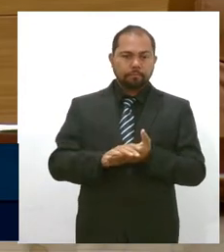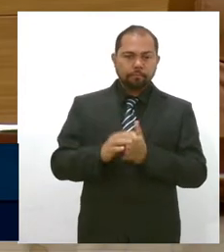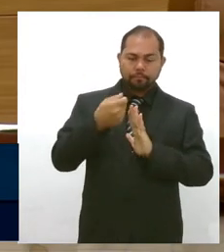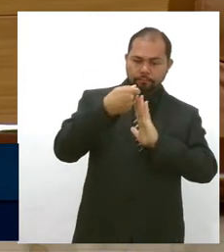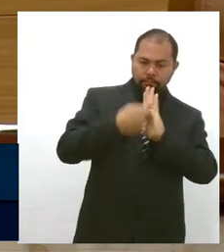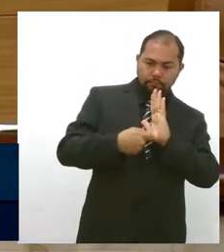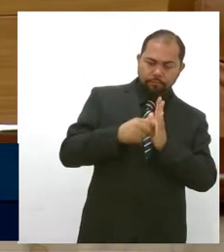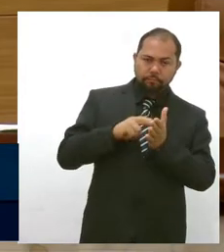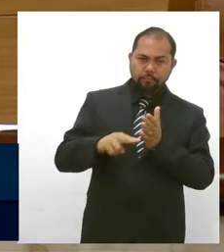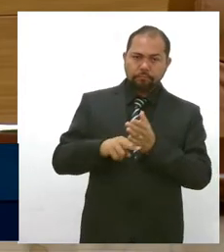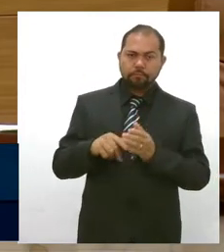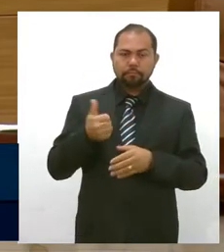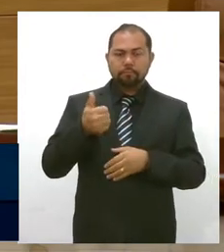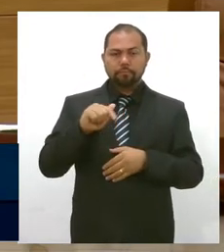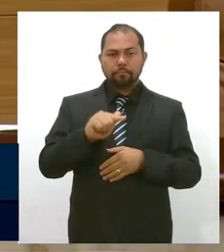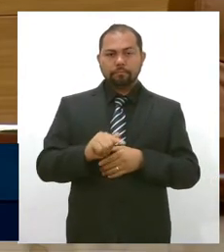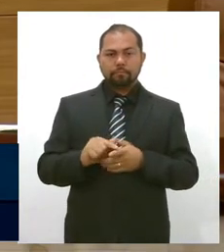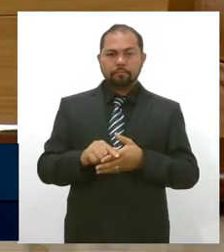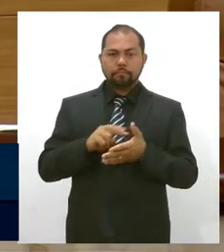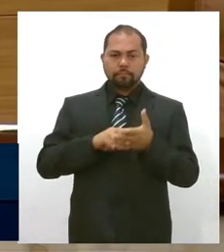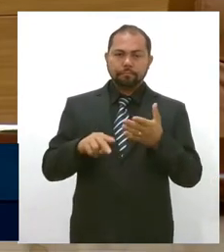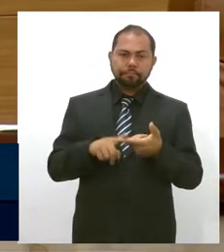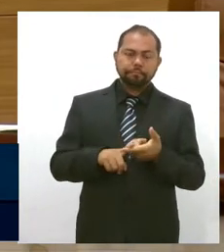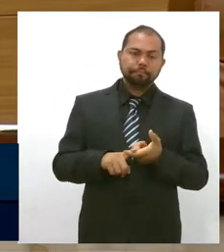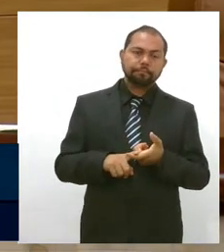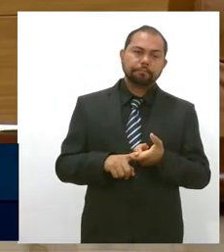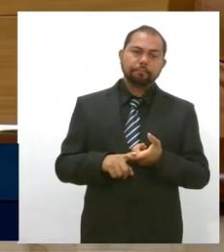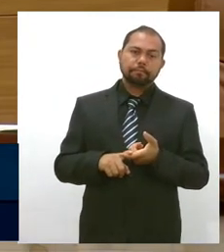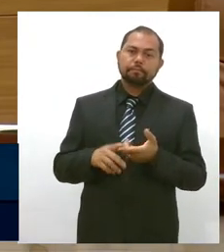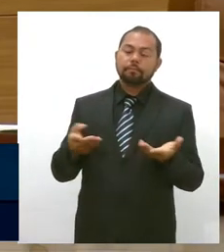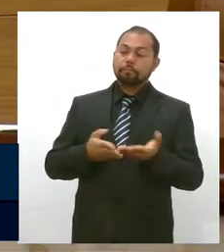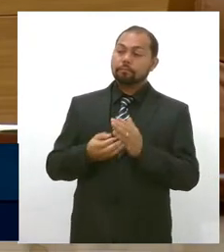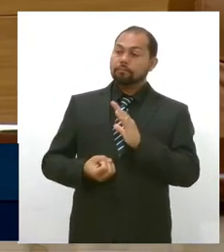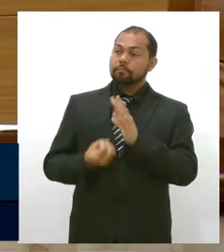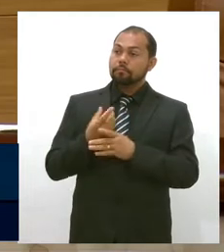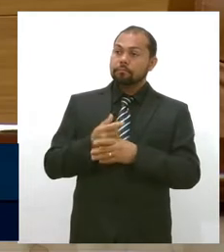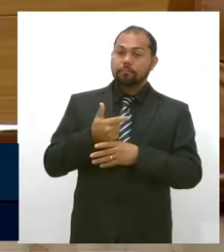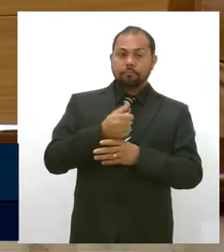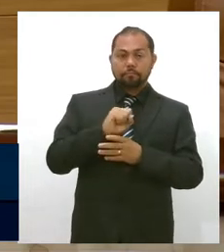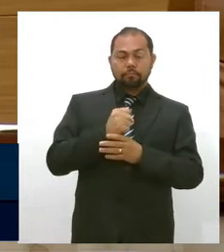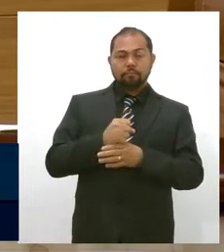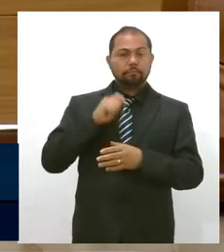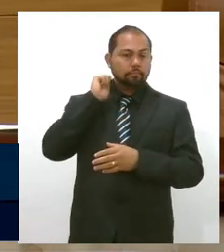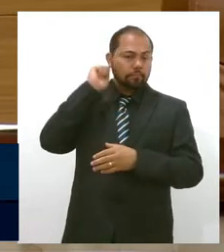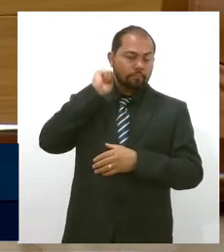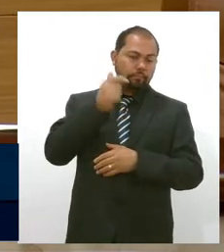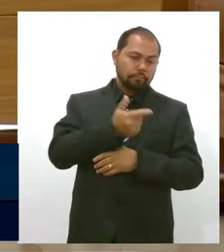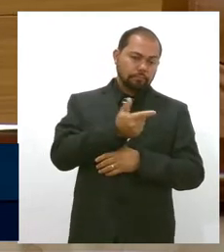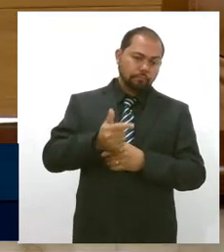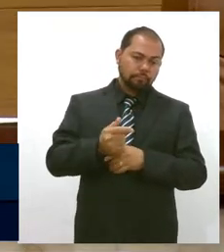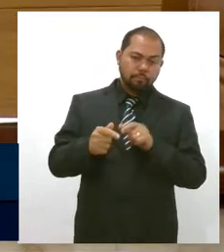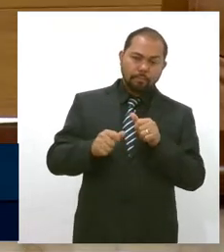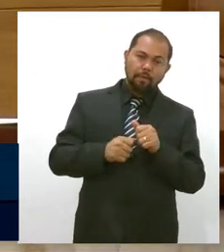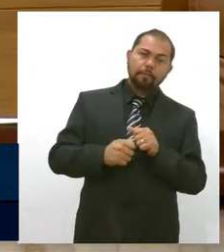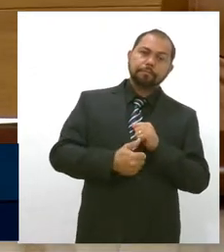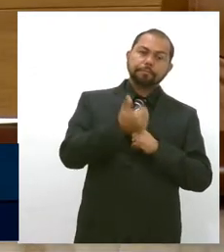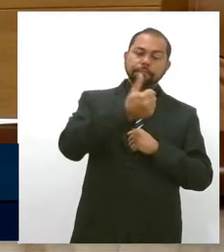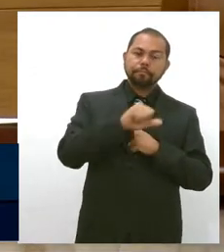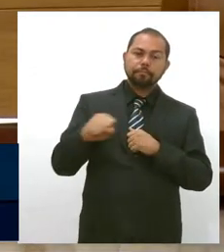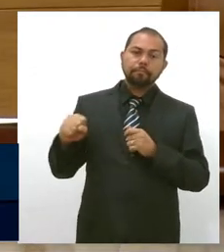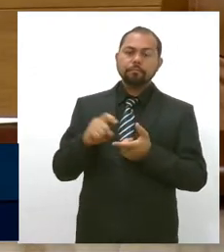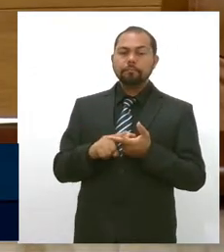da Assembleia Legislativa do Estado de Sergipe, realizada no dia 28 de abril de 2022, primeiro período da 4ª sessão legislativa ordinária da 19ª